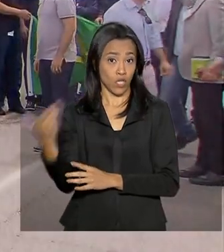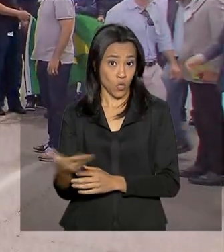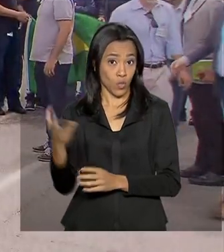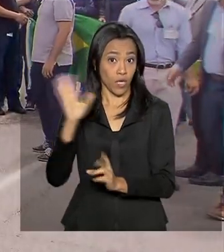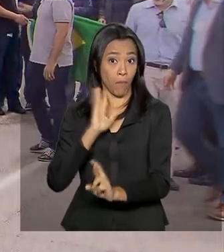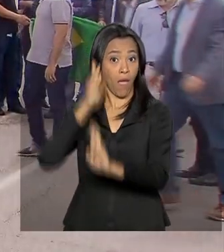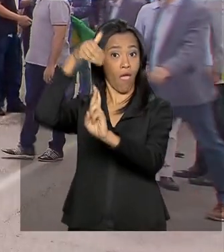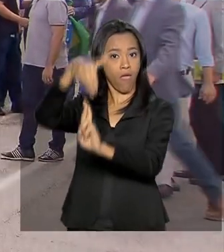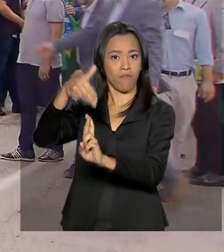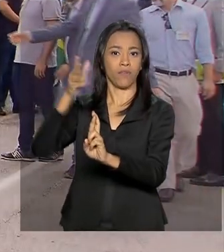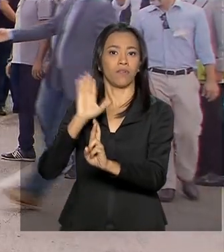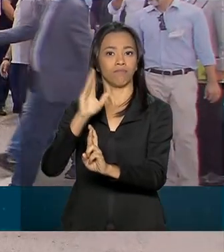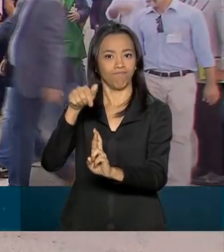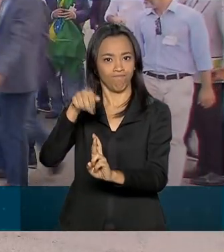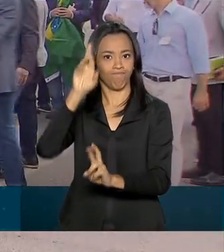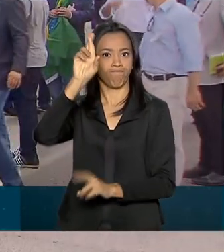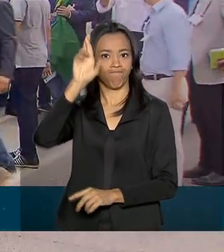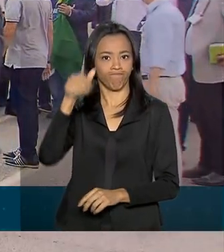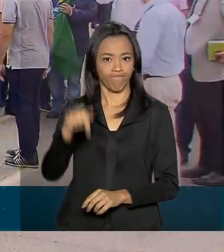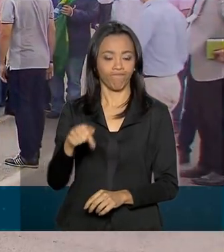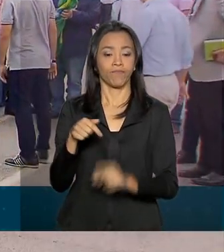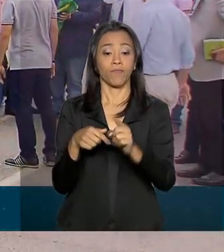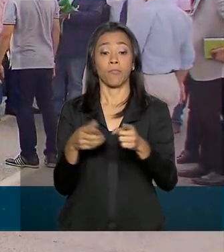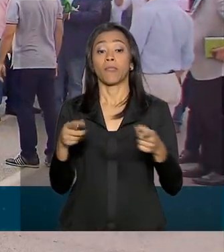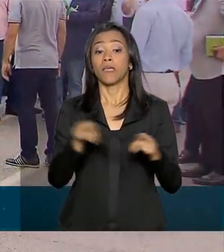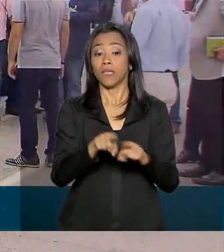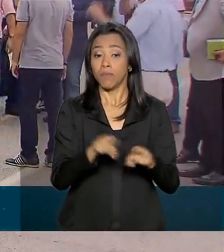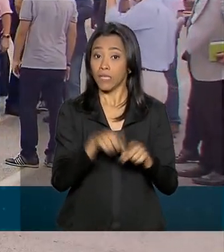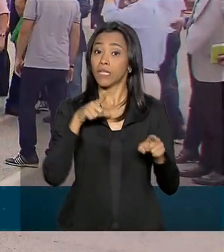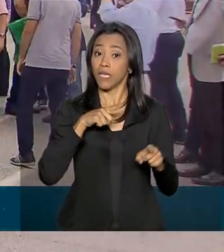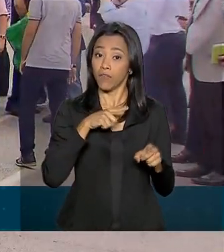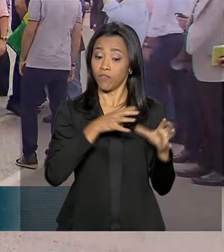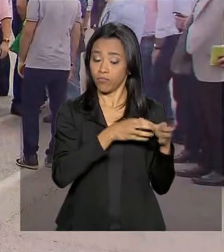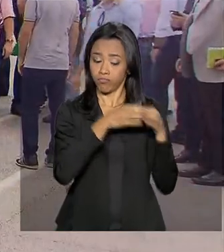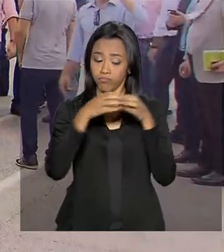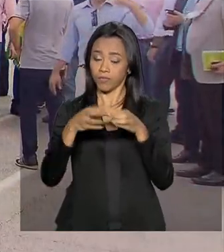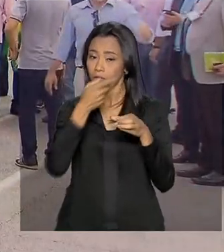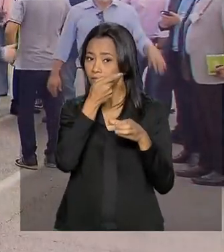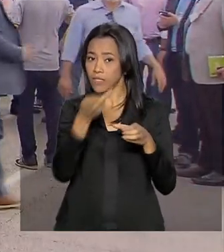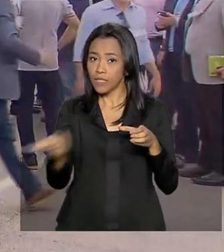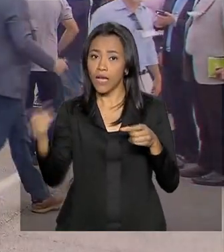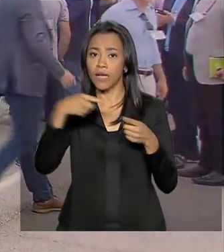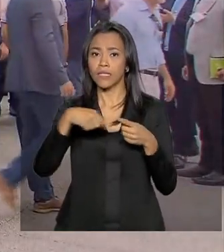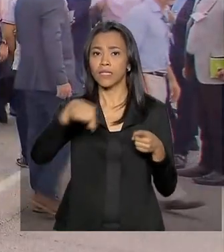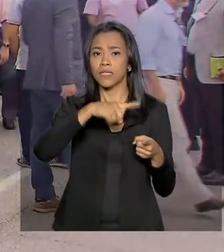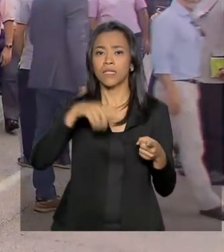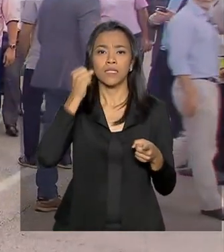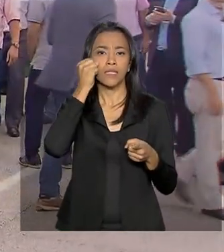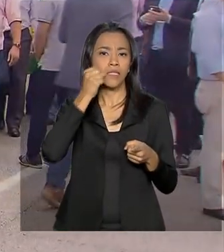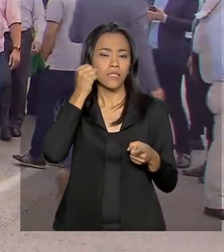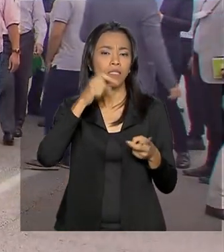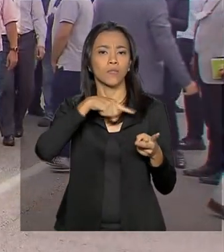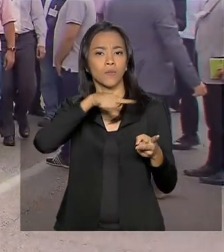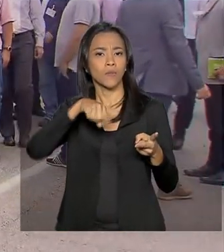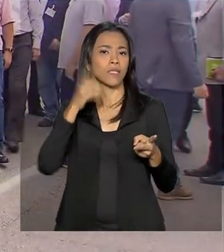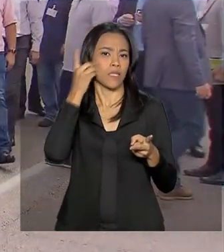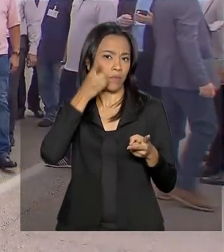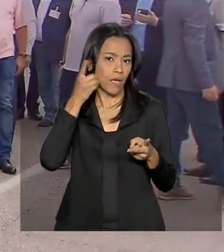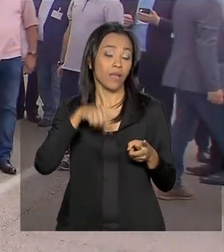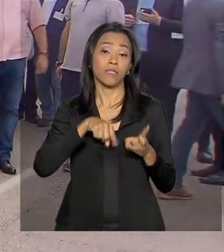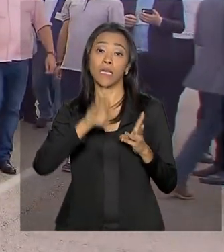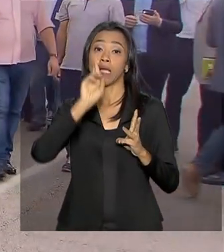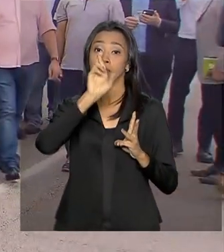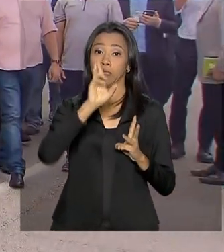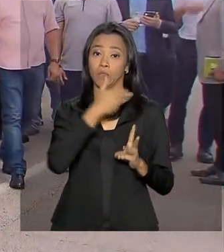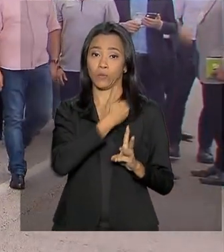nesta terça-feira, a base de lançamento recebeu a visita de uma comitiva formada por deputados, senadores e representantes